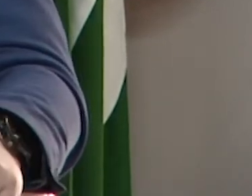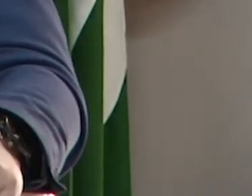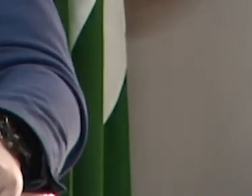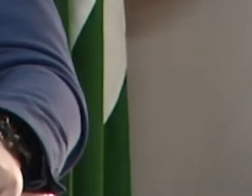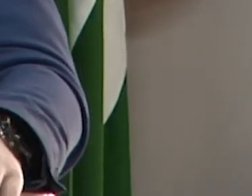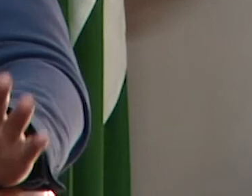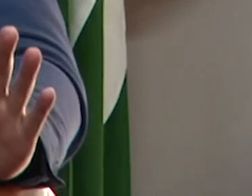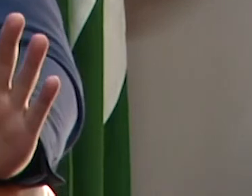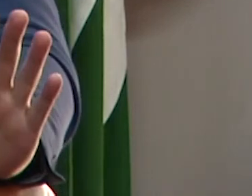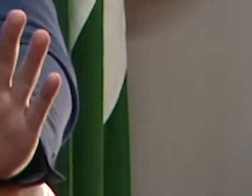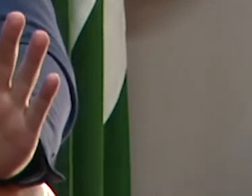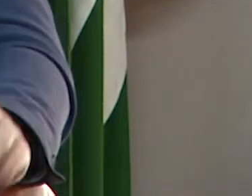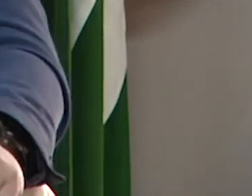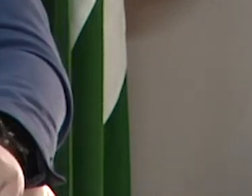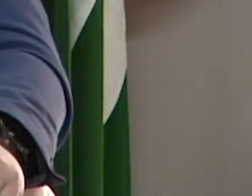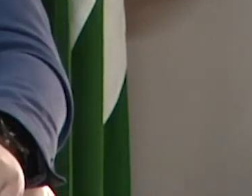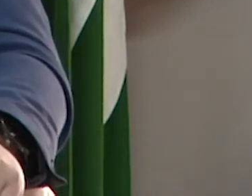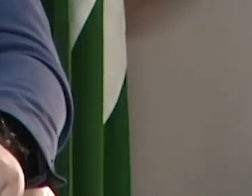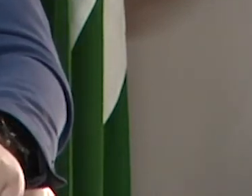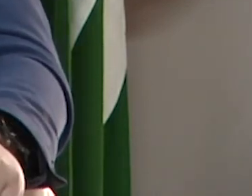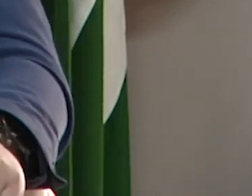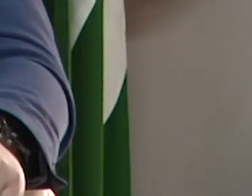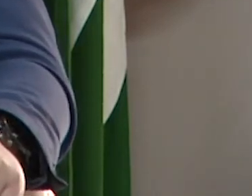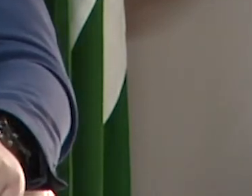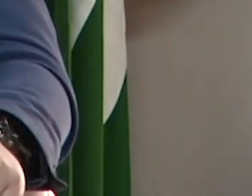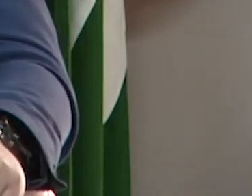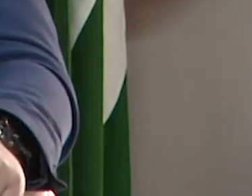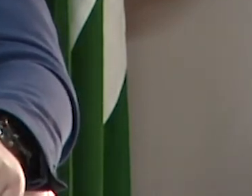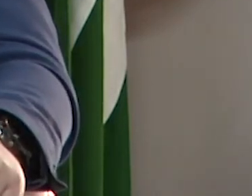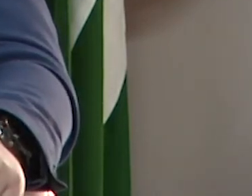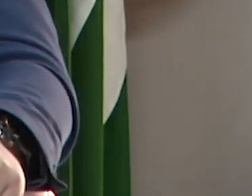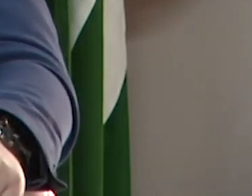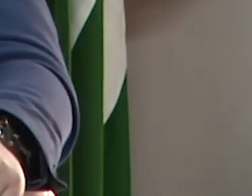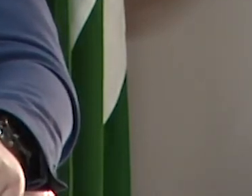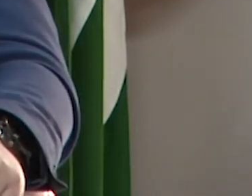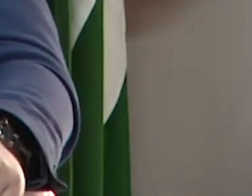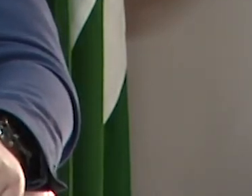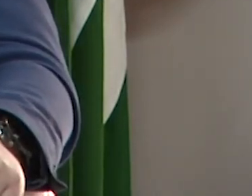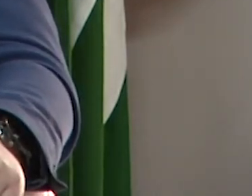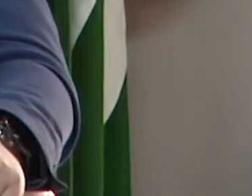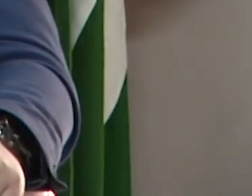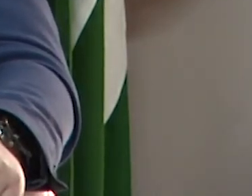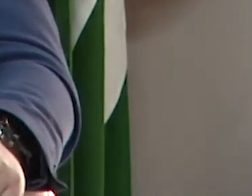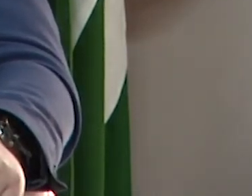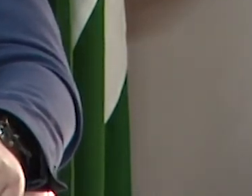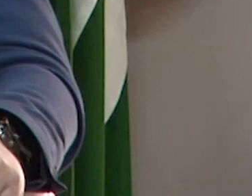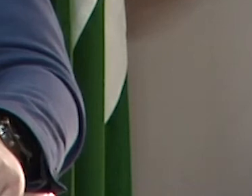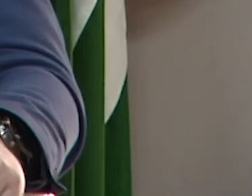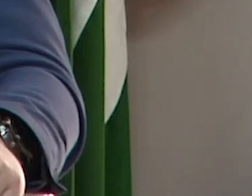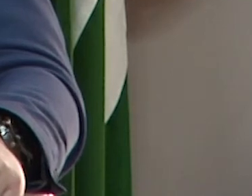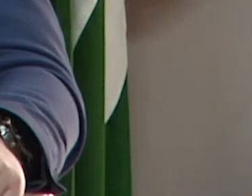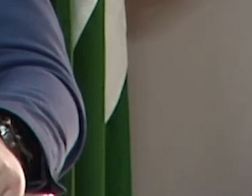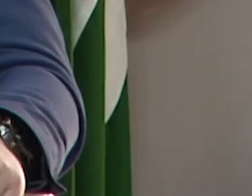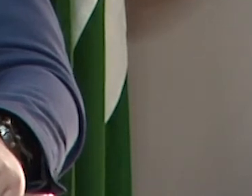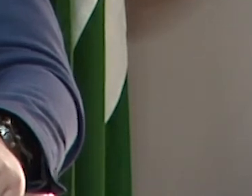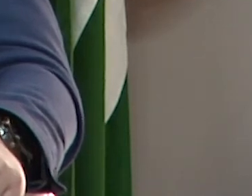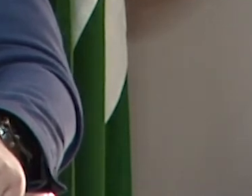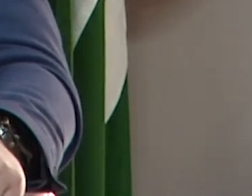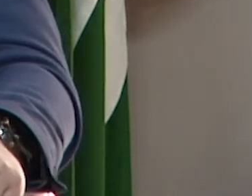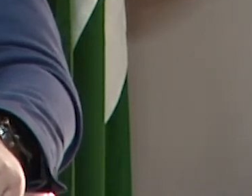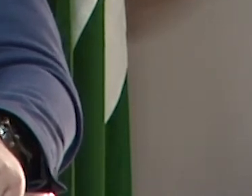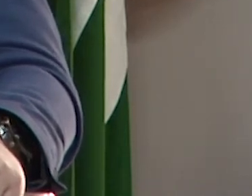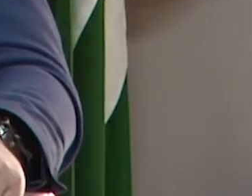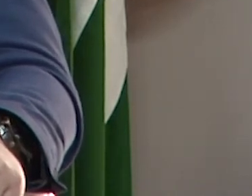concordávamos. Cite-se só para começo de conversa, enfim, que a promessa inicial era que